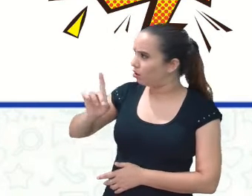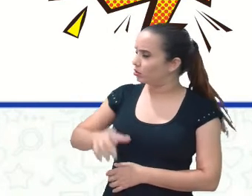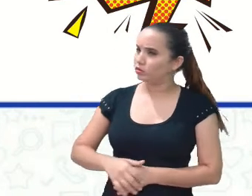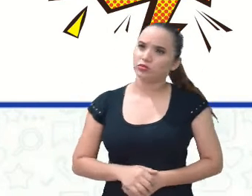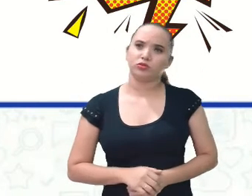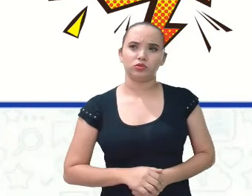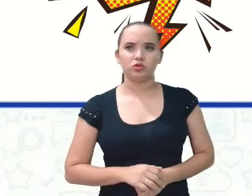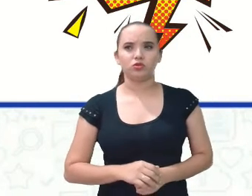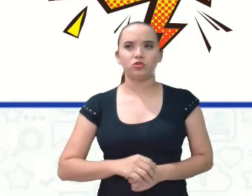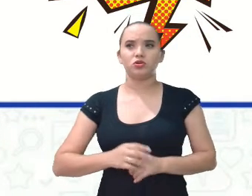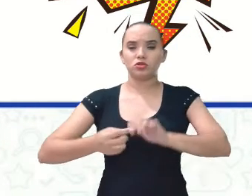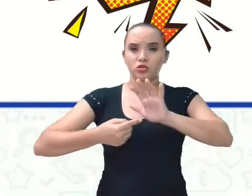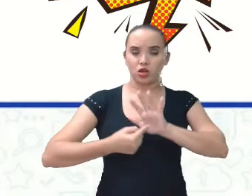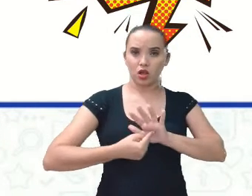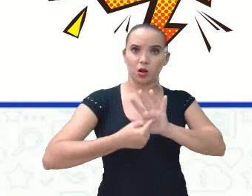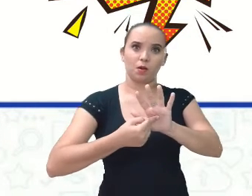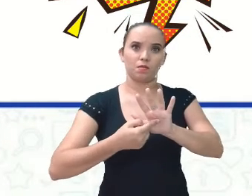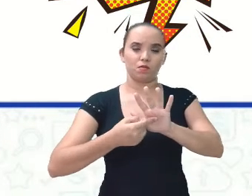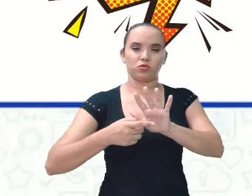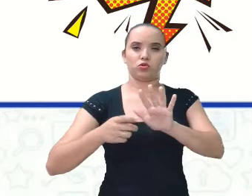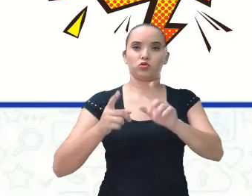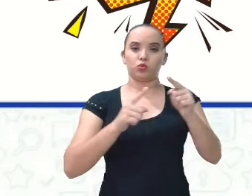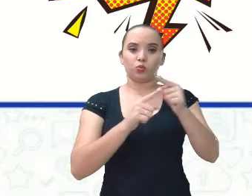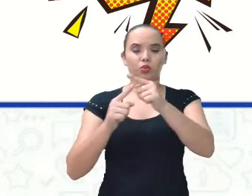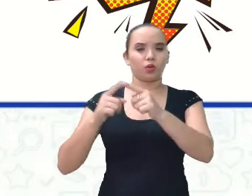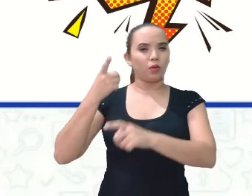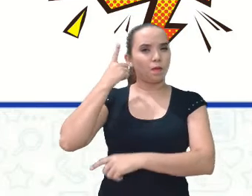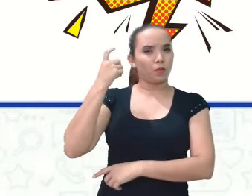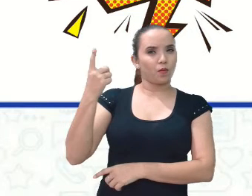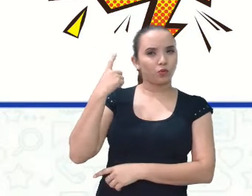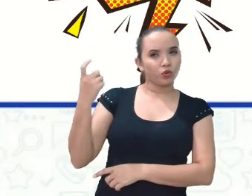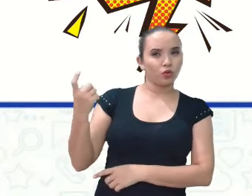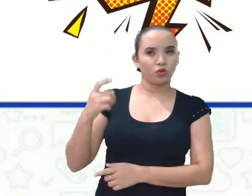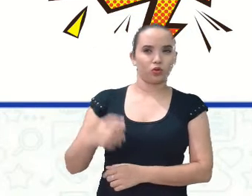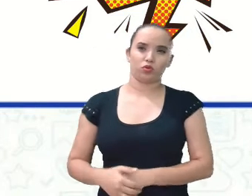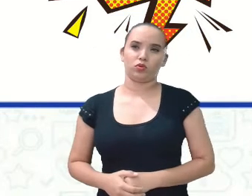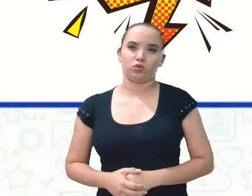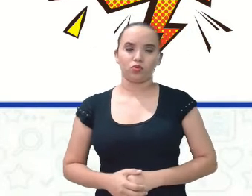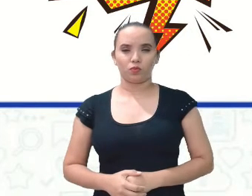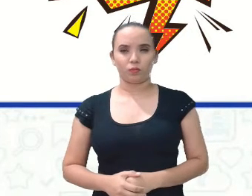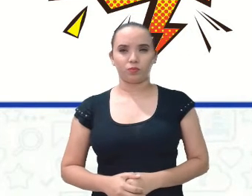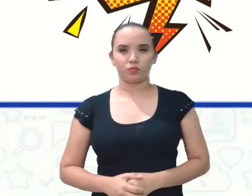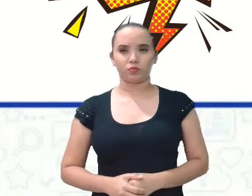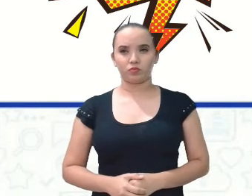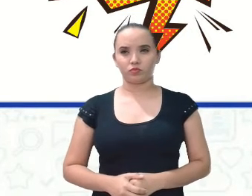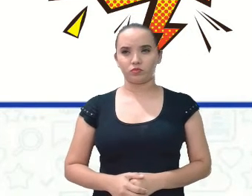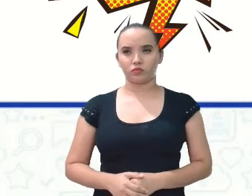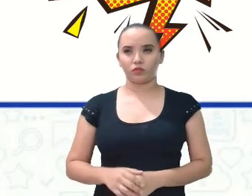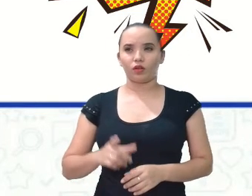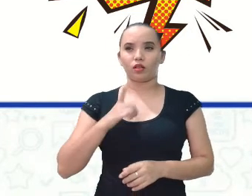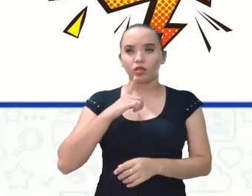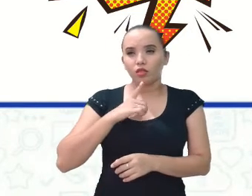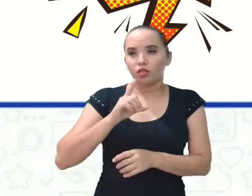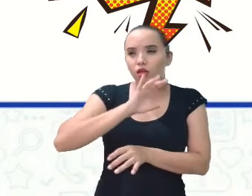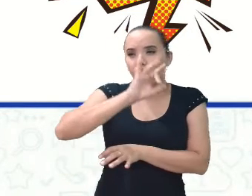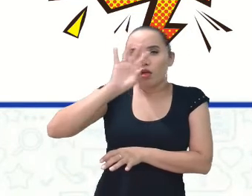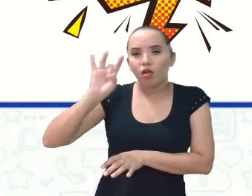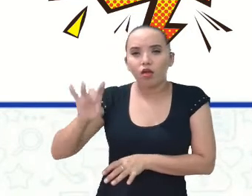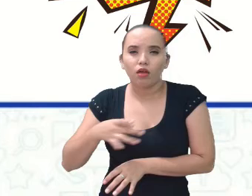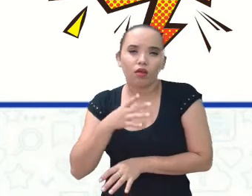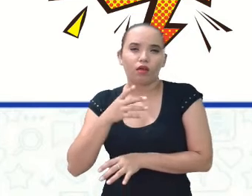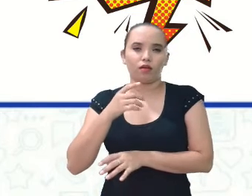refletem sons, tá? Tem aí pou, bam, bam,